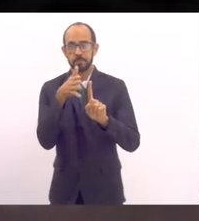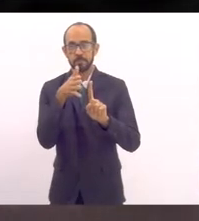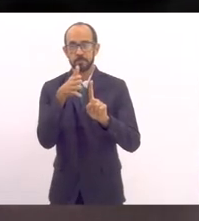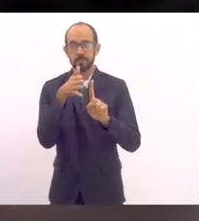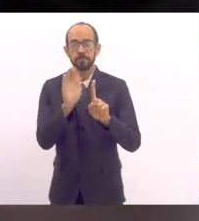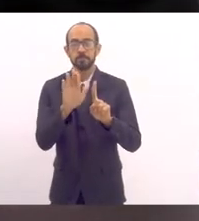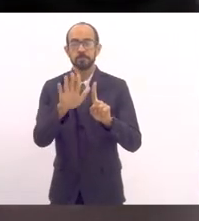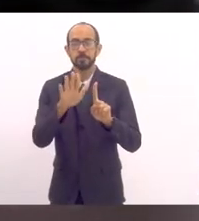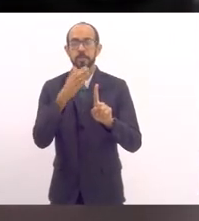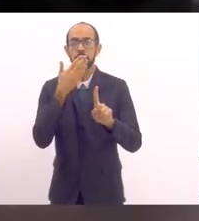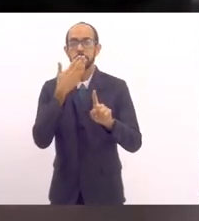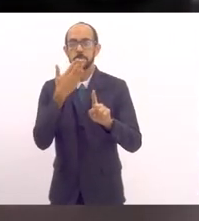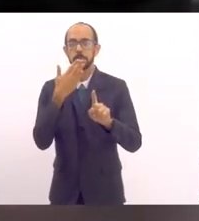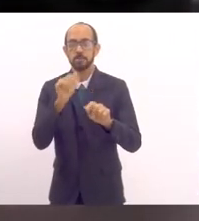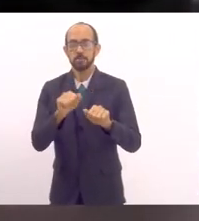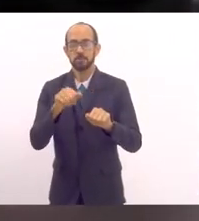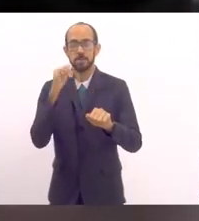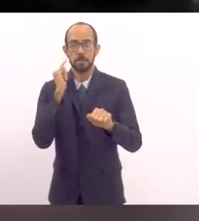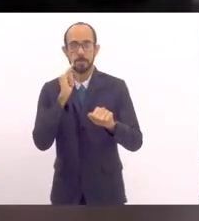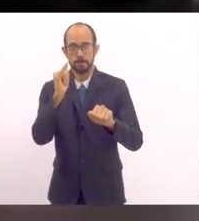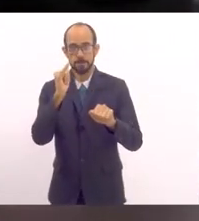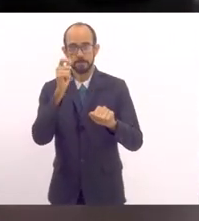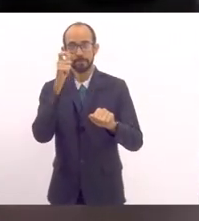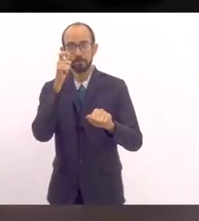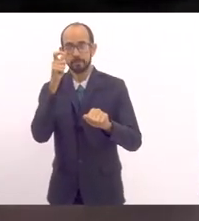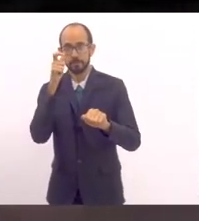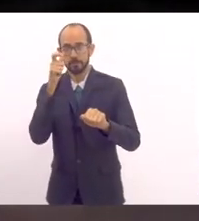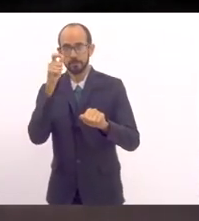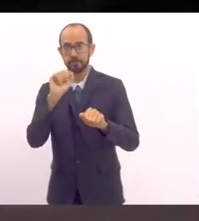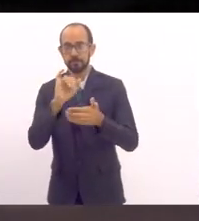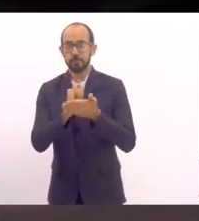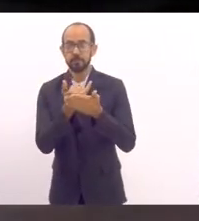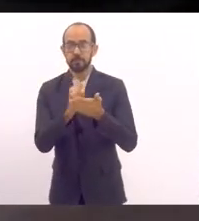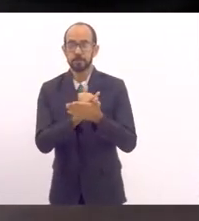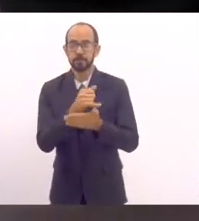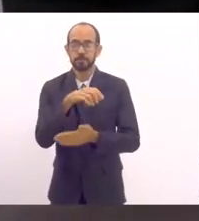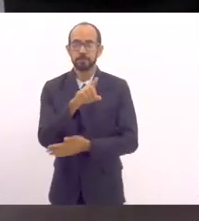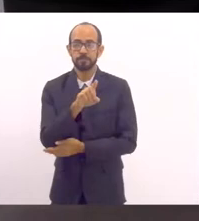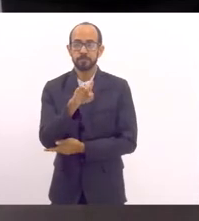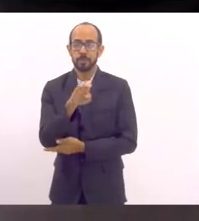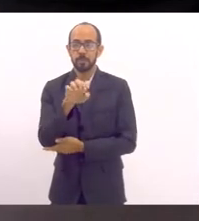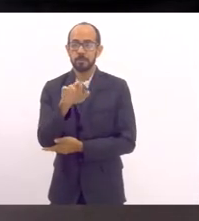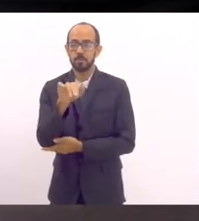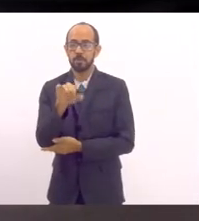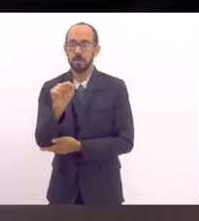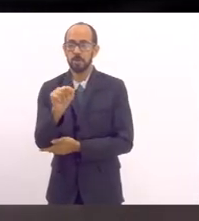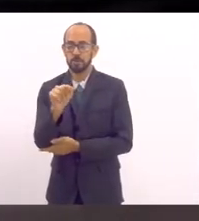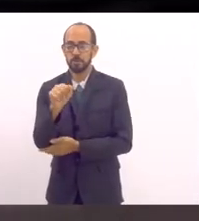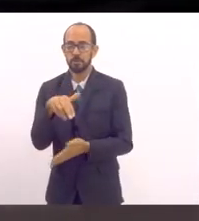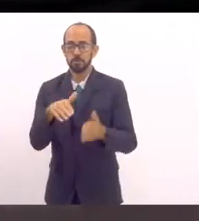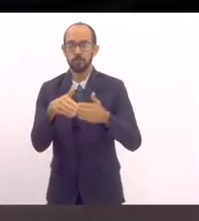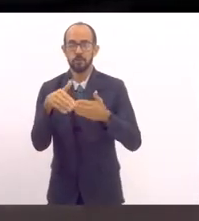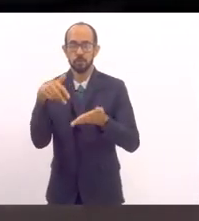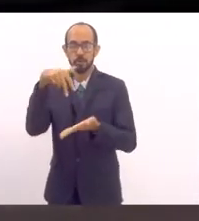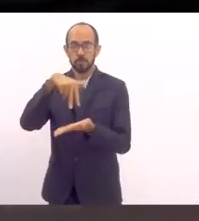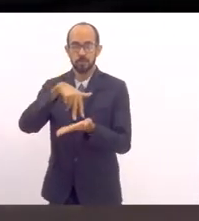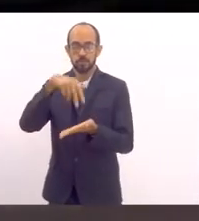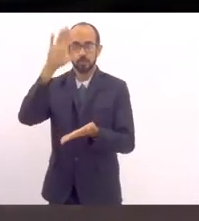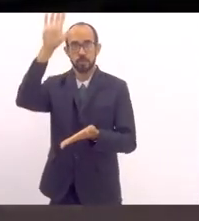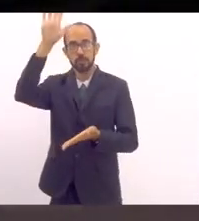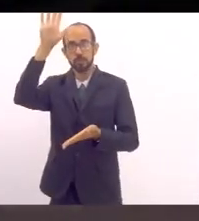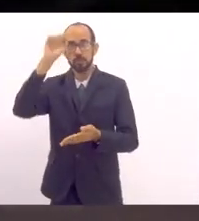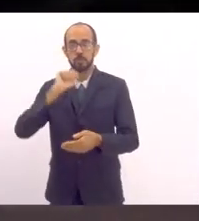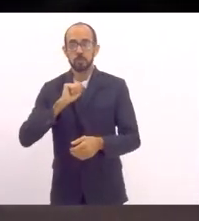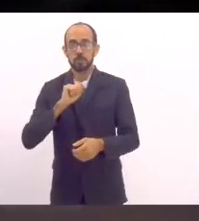peço que sinalizem o interesse em inscrever-se a senhora Débora. Débora, levanta, por favor. Todos que